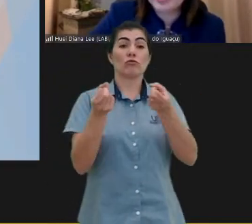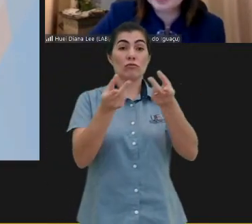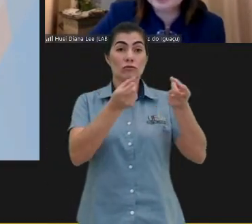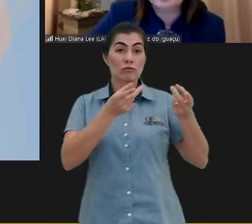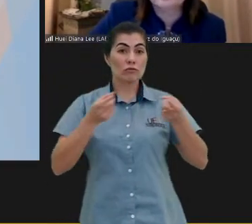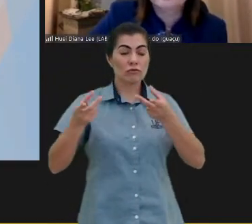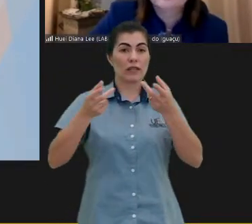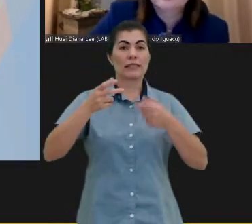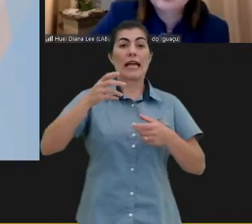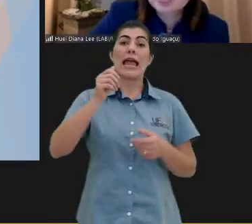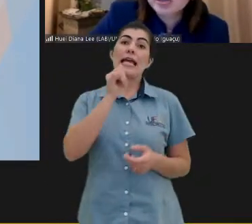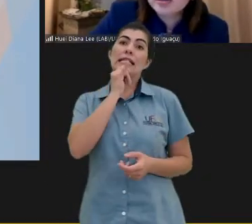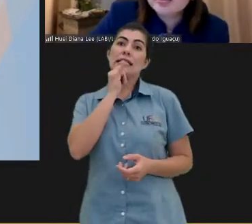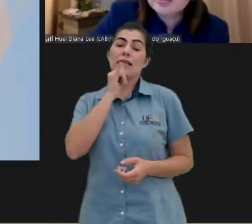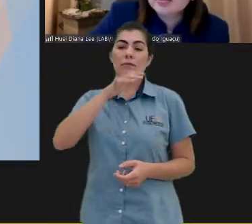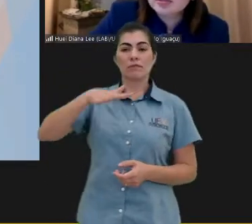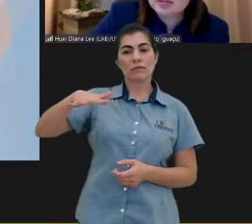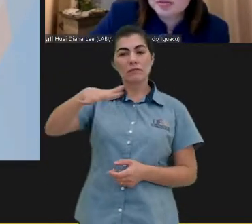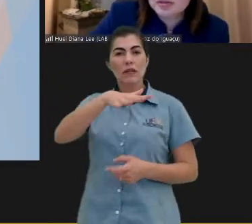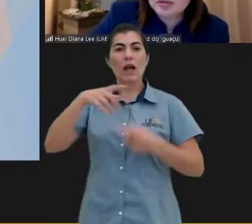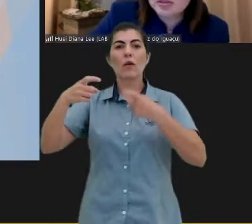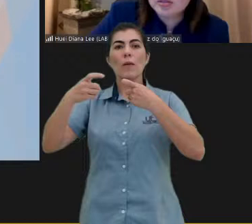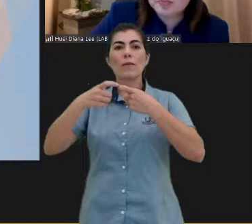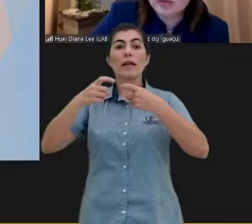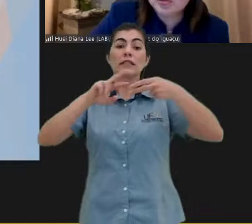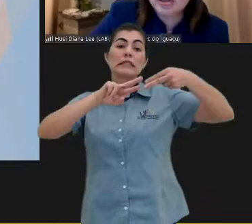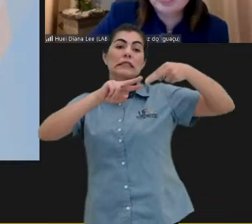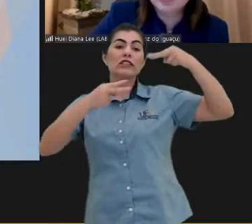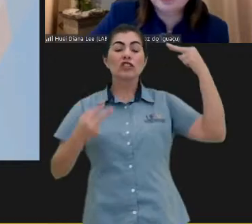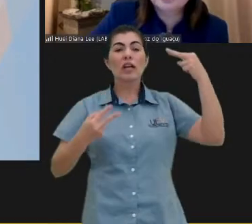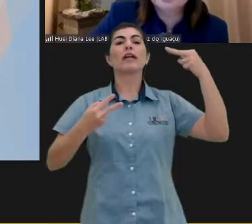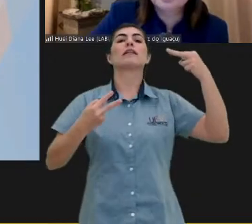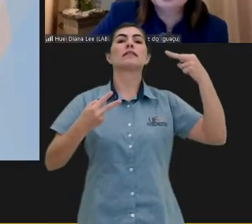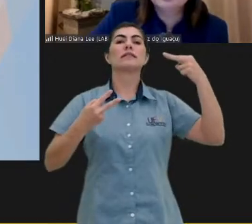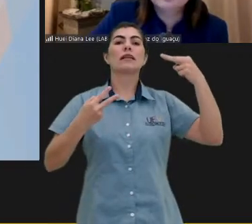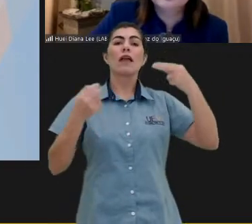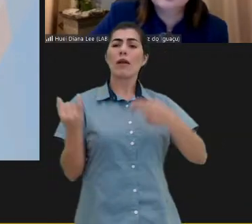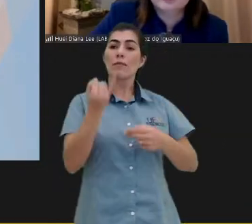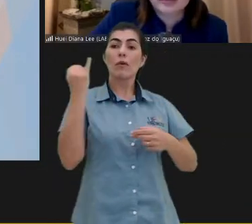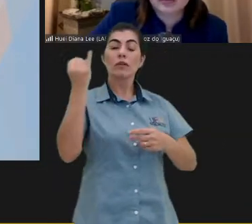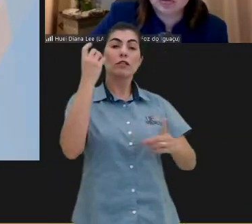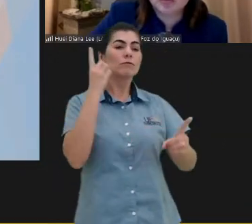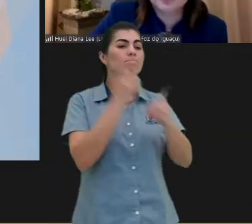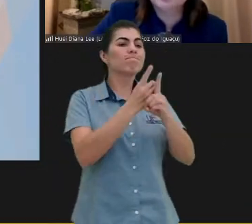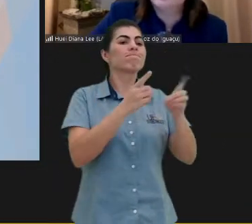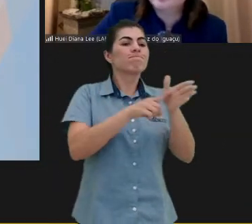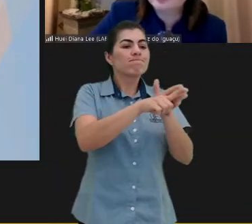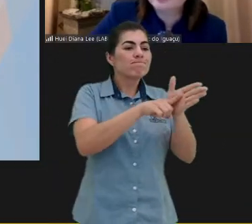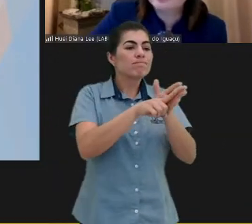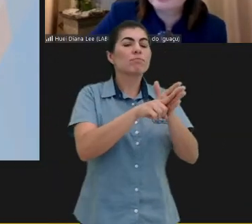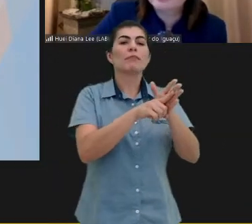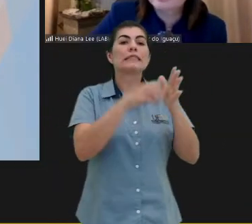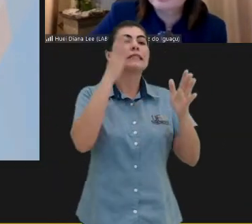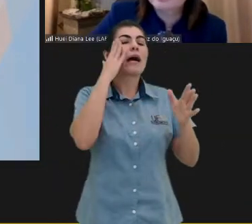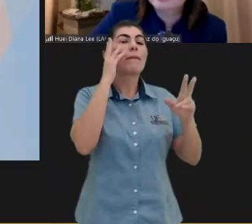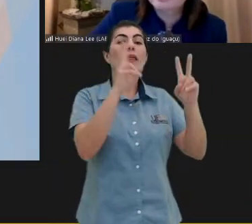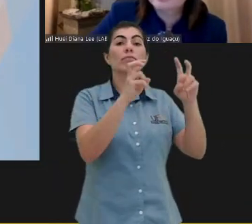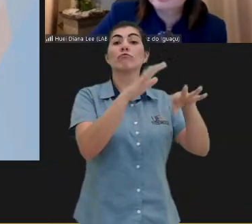área médica, que genes são determinantes para o diagnóstico de um determinado tipo de doença?